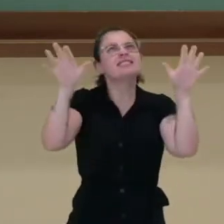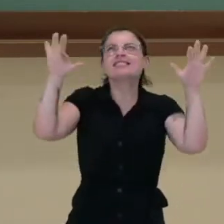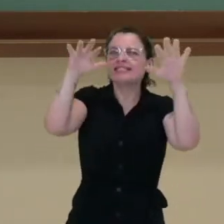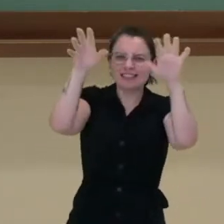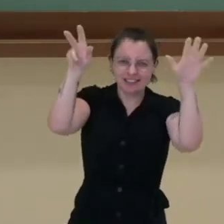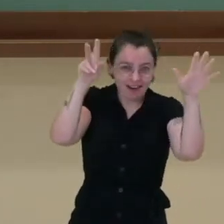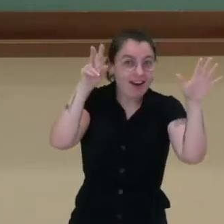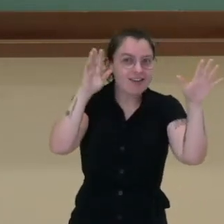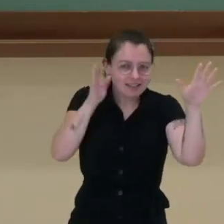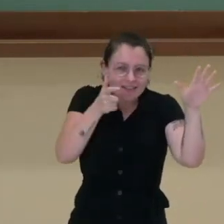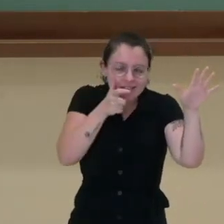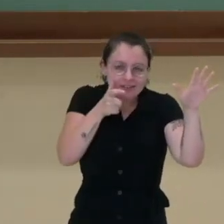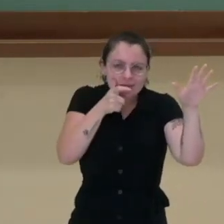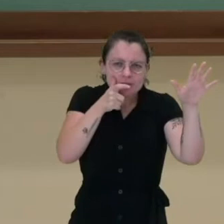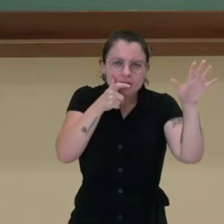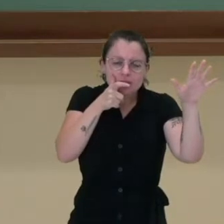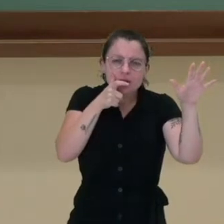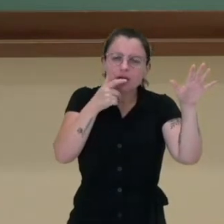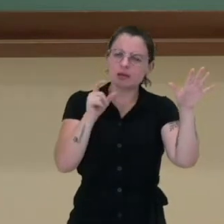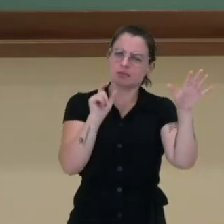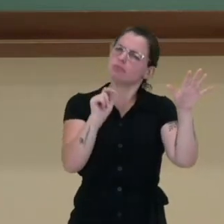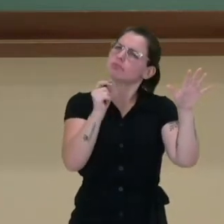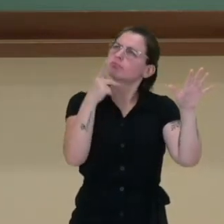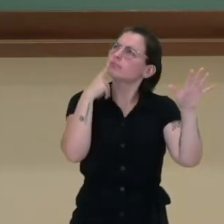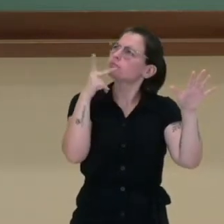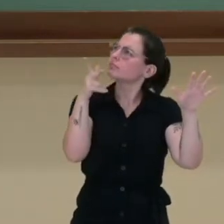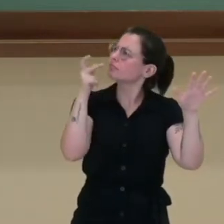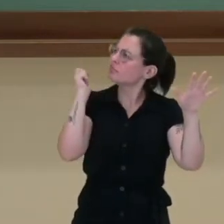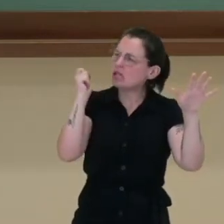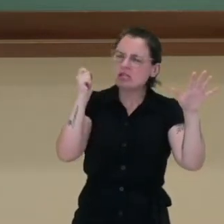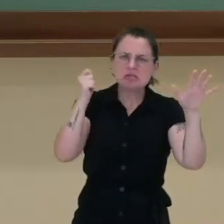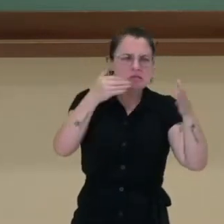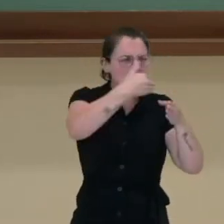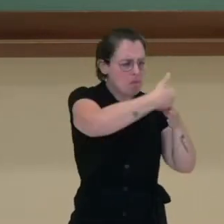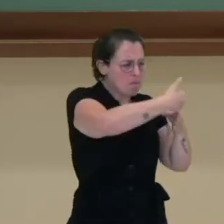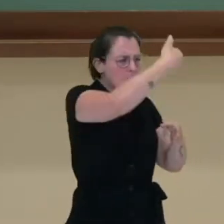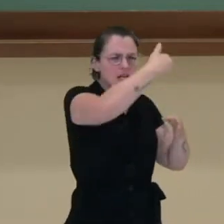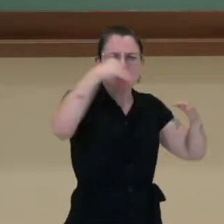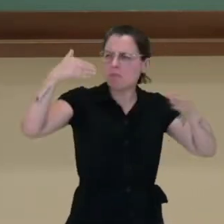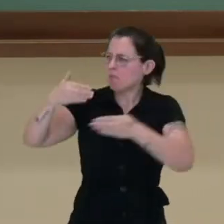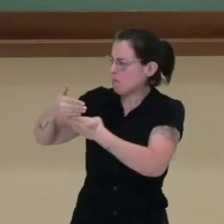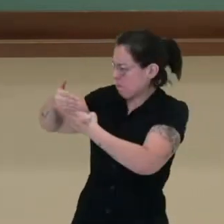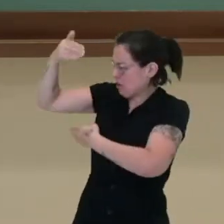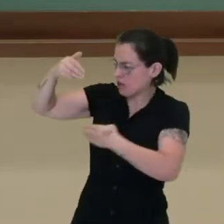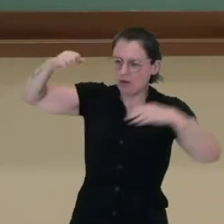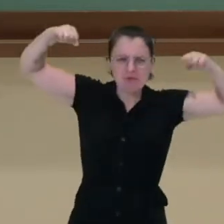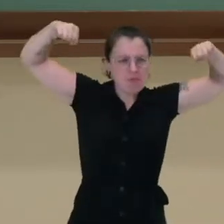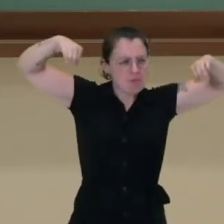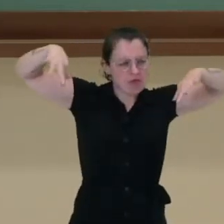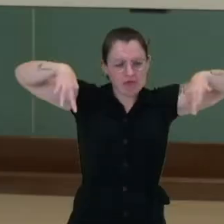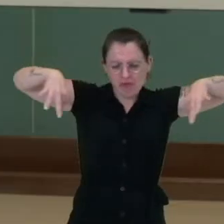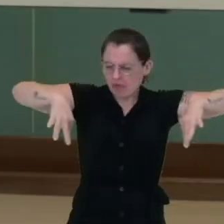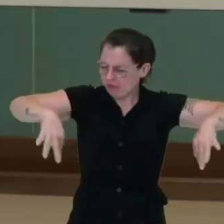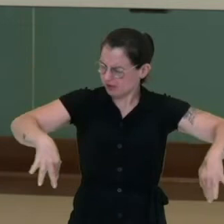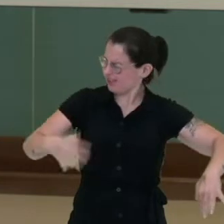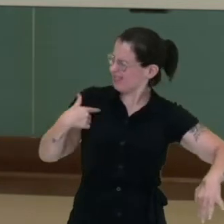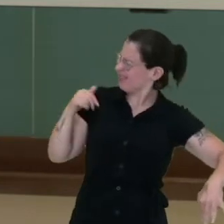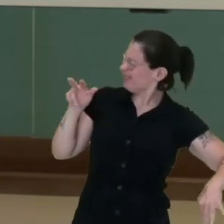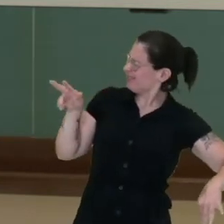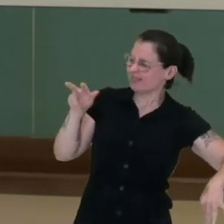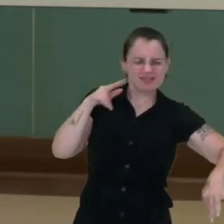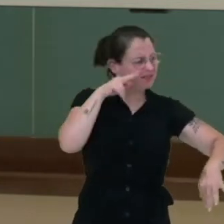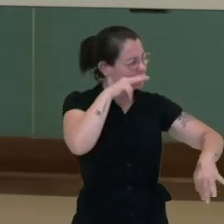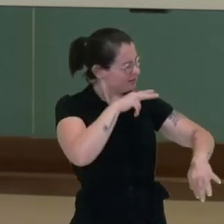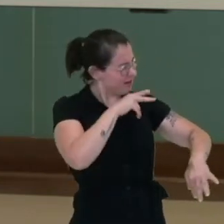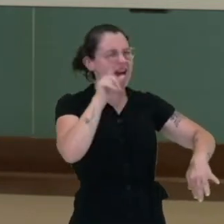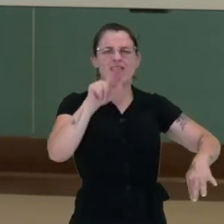banheiro? Só que de repente, os azulejos começam a escorrer água no estado líquido. Aconteceu essa